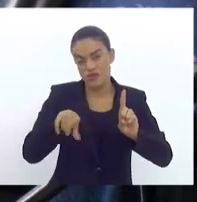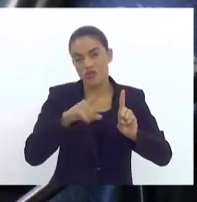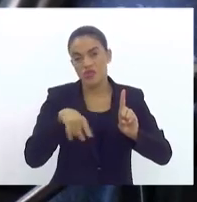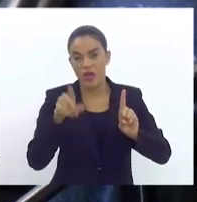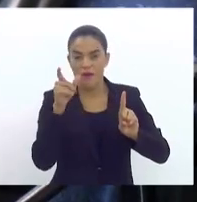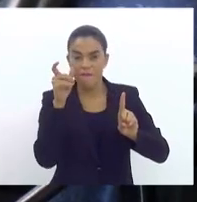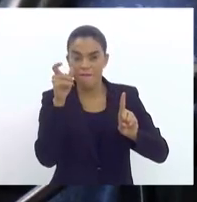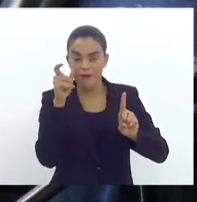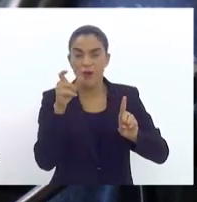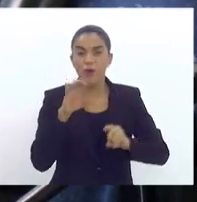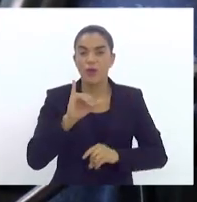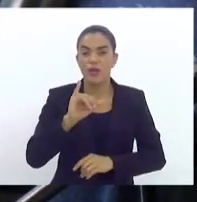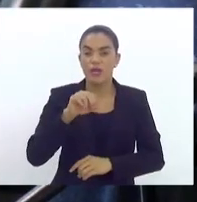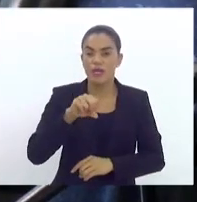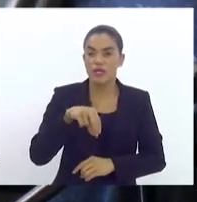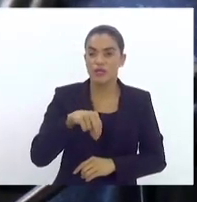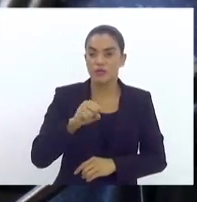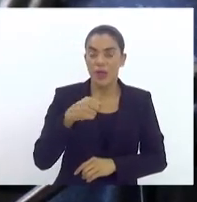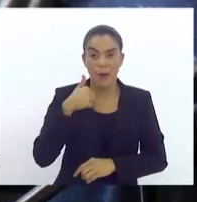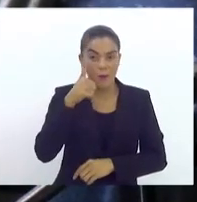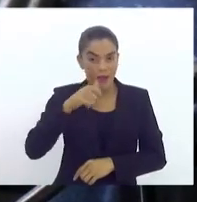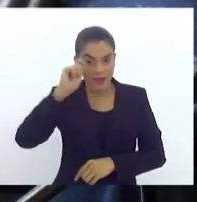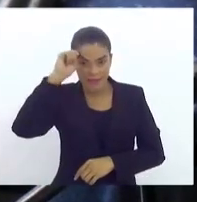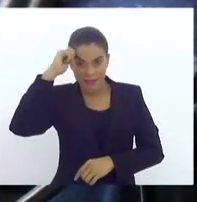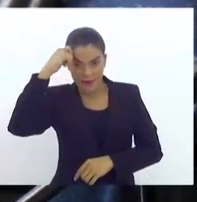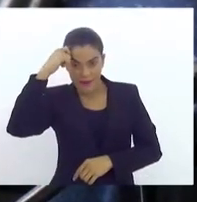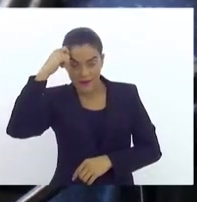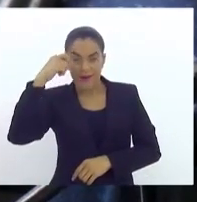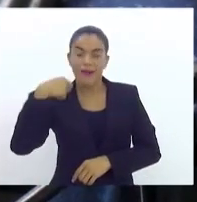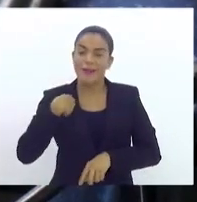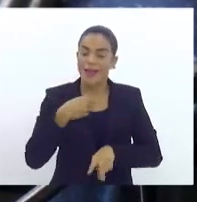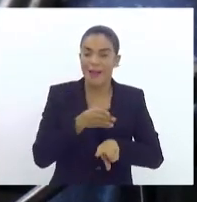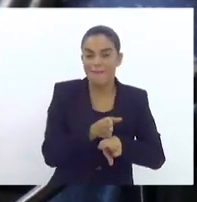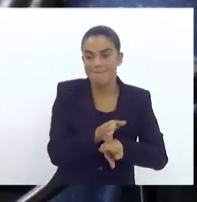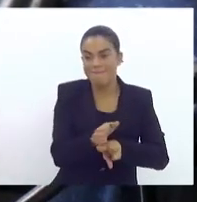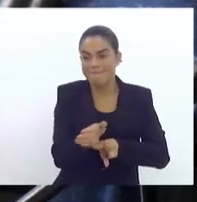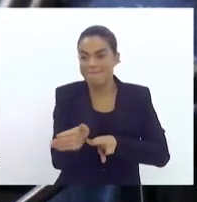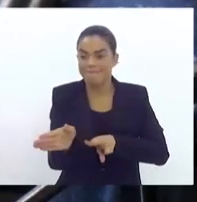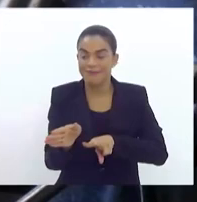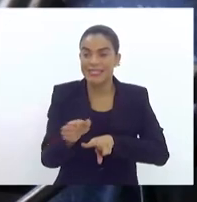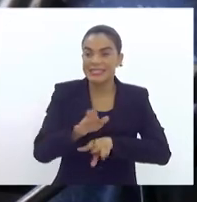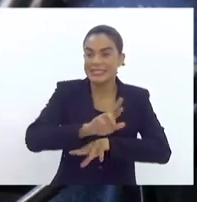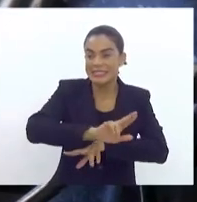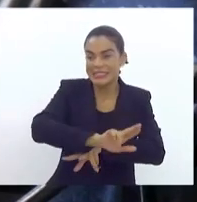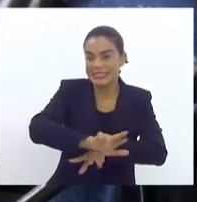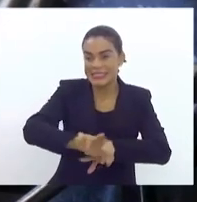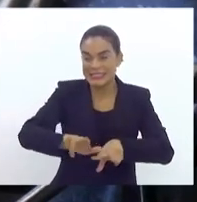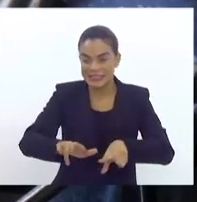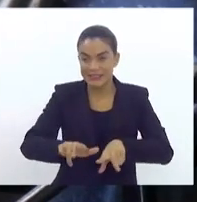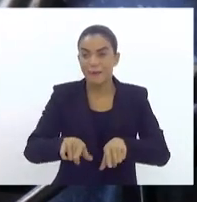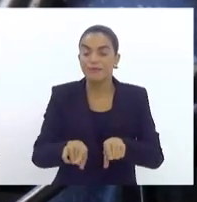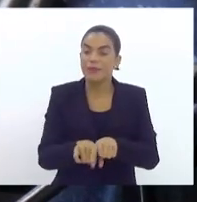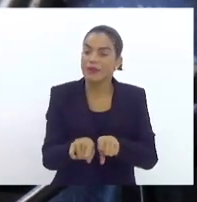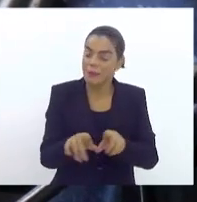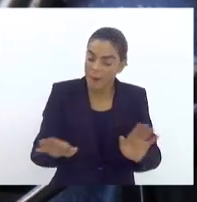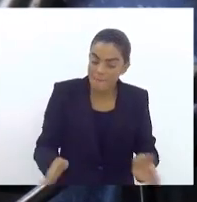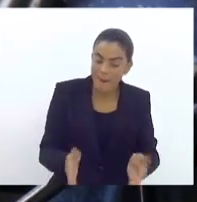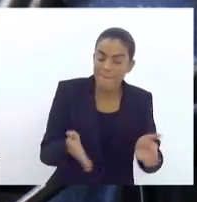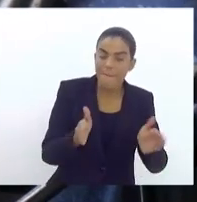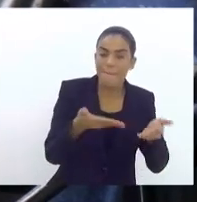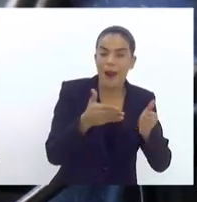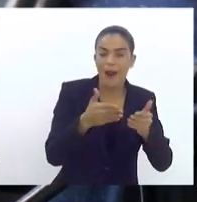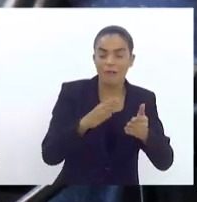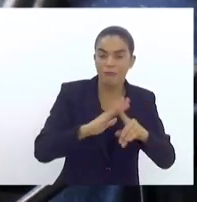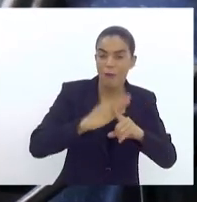o wisp mas a mulher negra e é um viés aí de intersexualidade que contribui com a